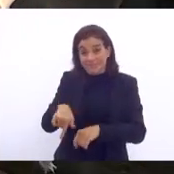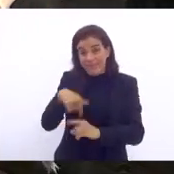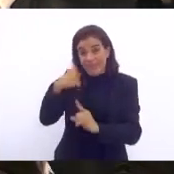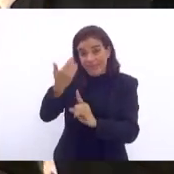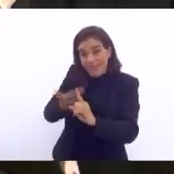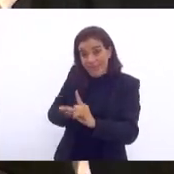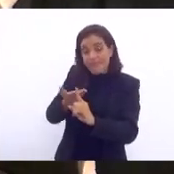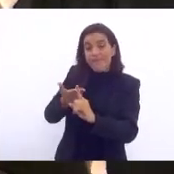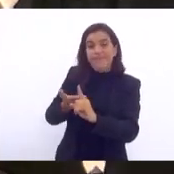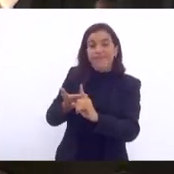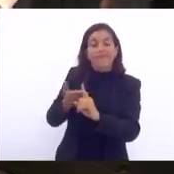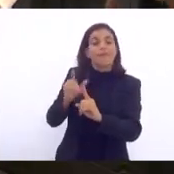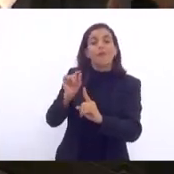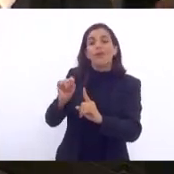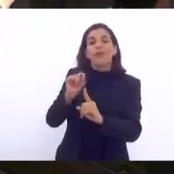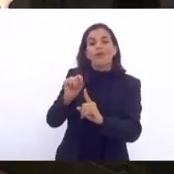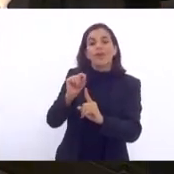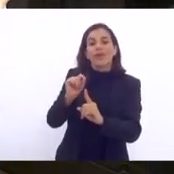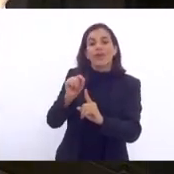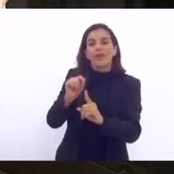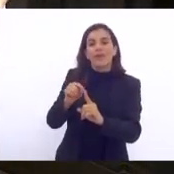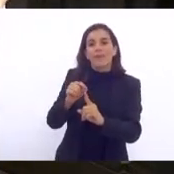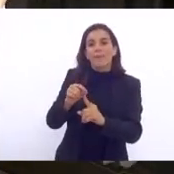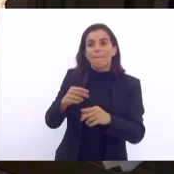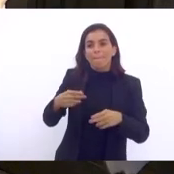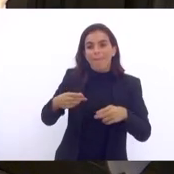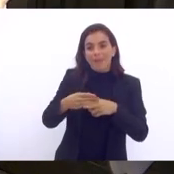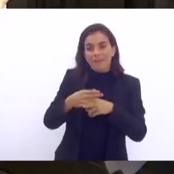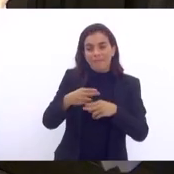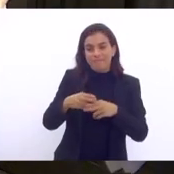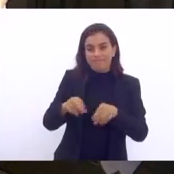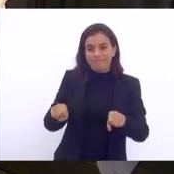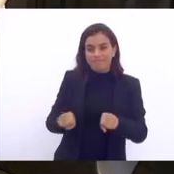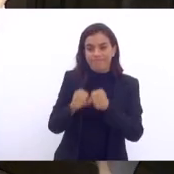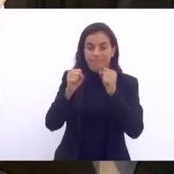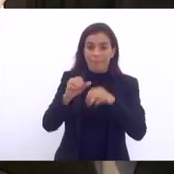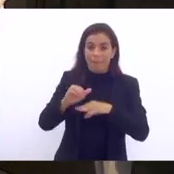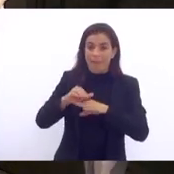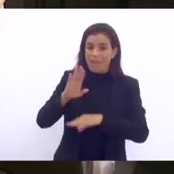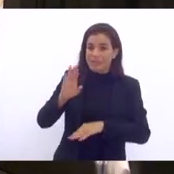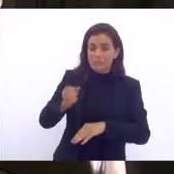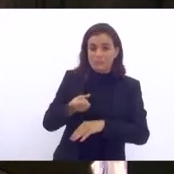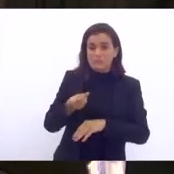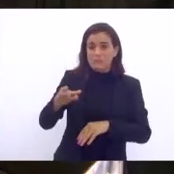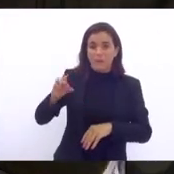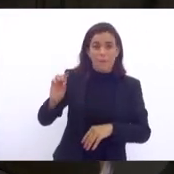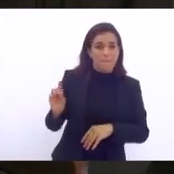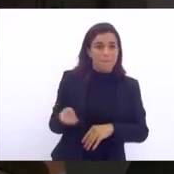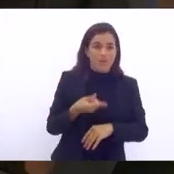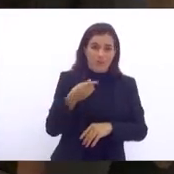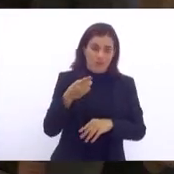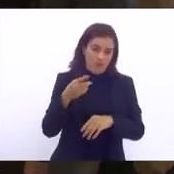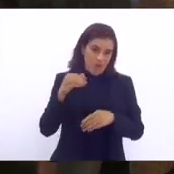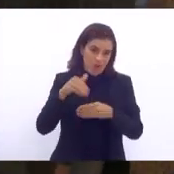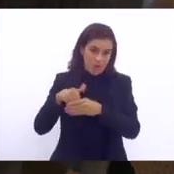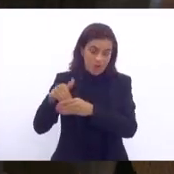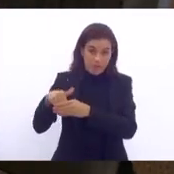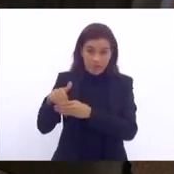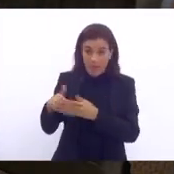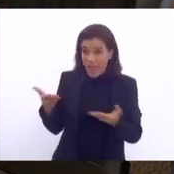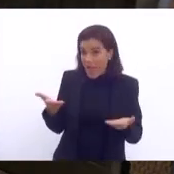que você quebrou e por cento e poucos mil votos que você teve. Dessa vez, você não vem desse estilo agressivo, você